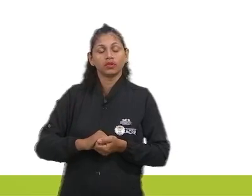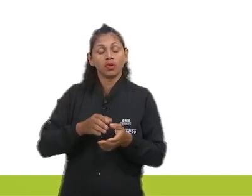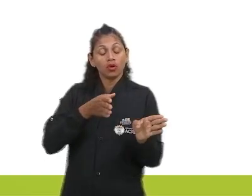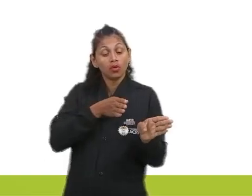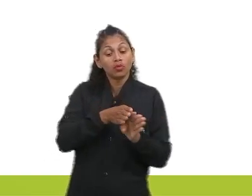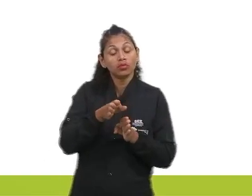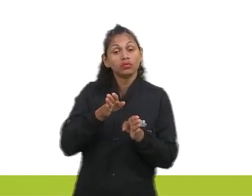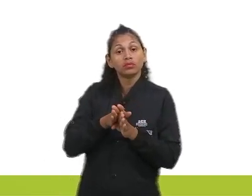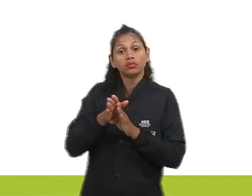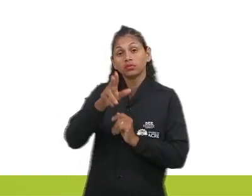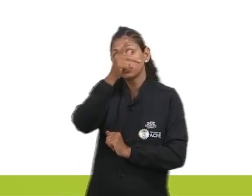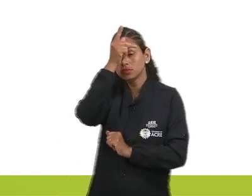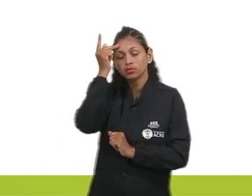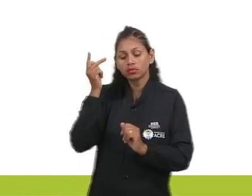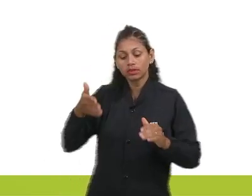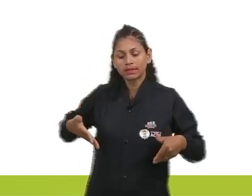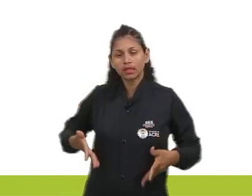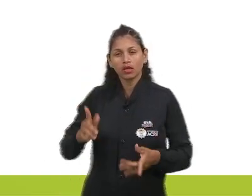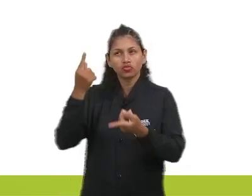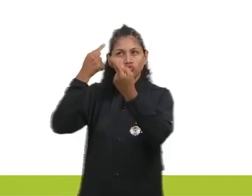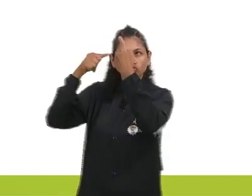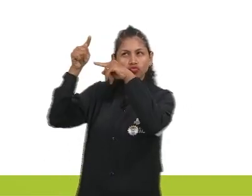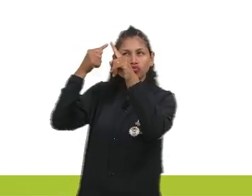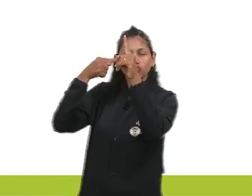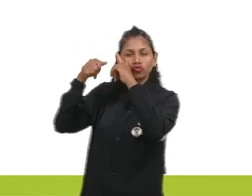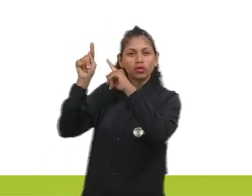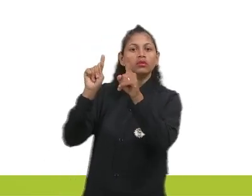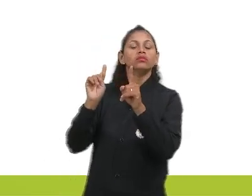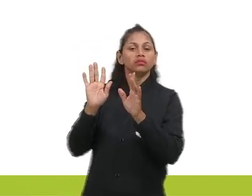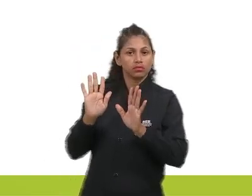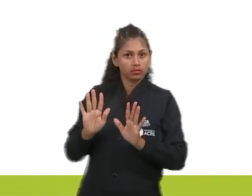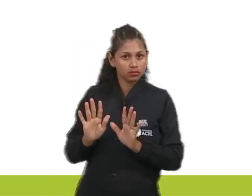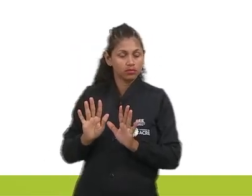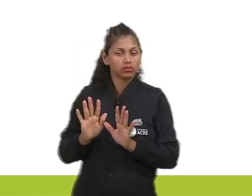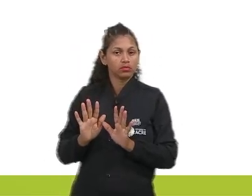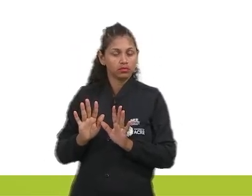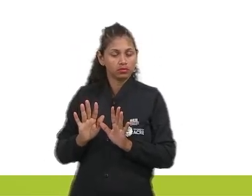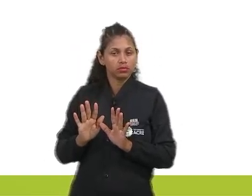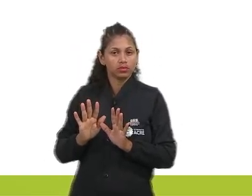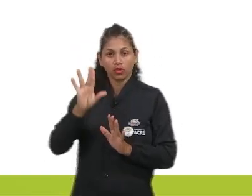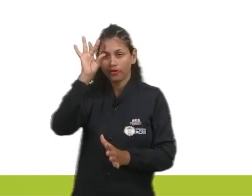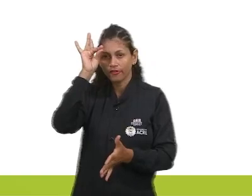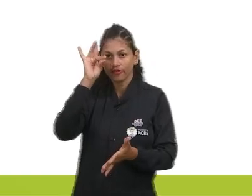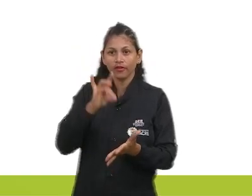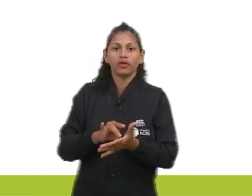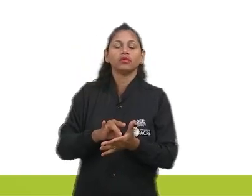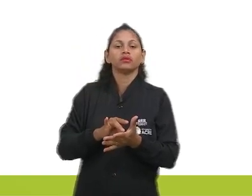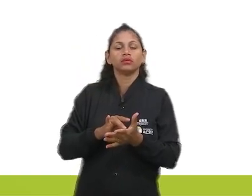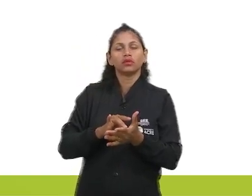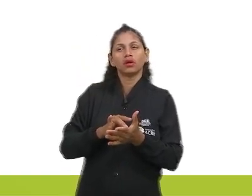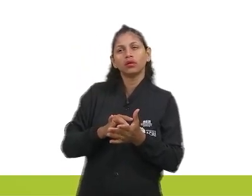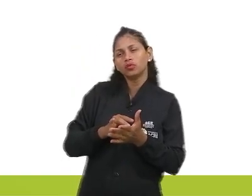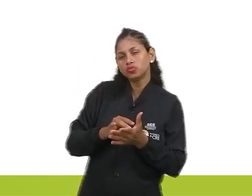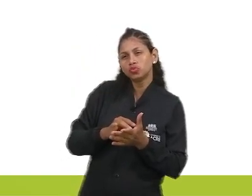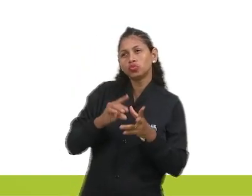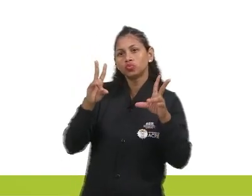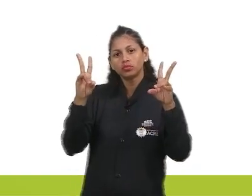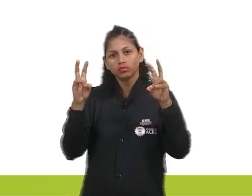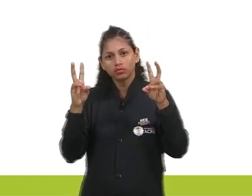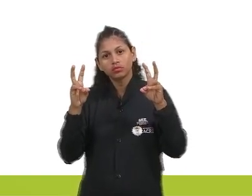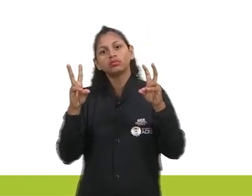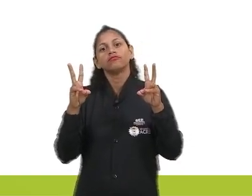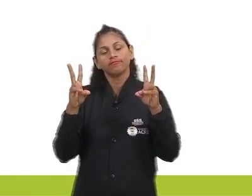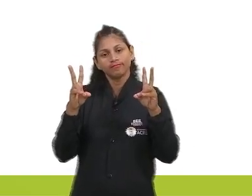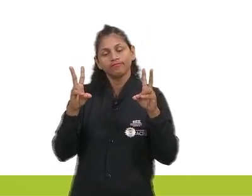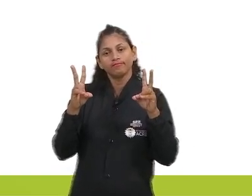as pessoas nascem com ideias inatas, ou seja, com verdades em um assunto em particular, como